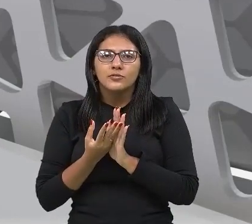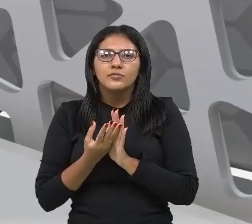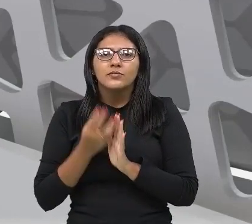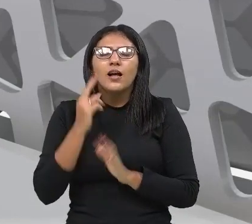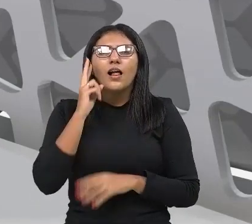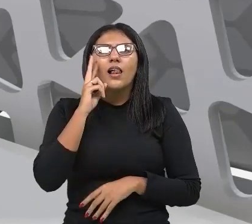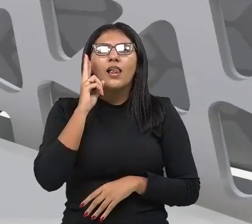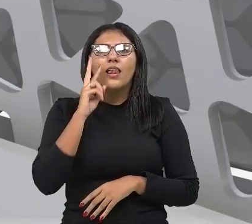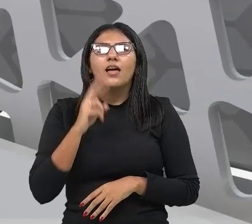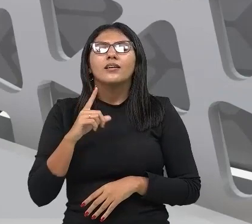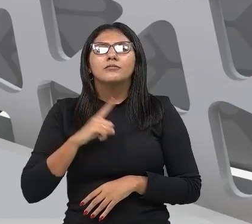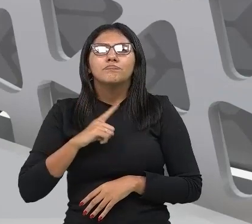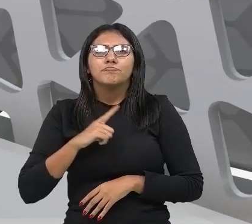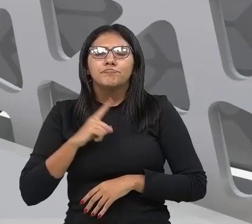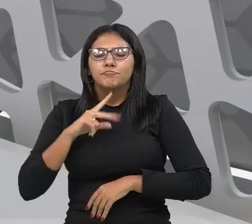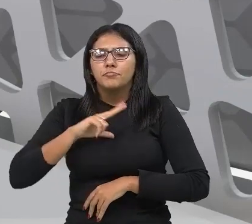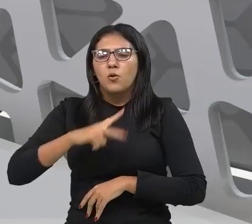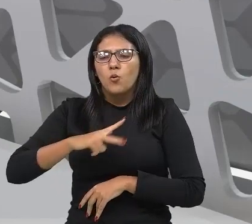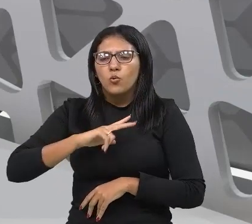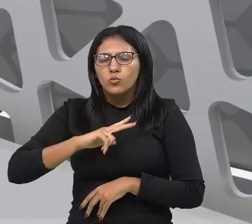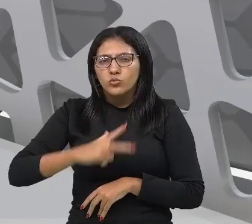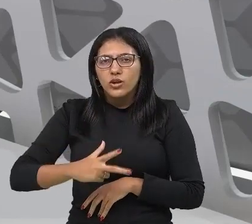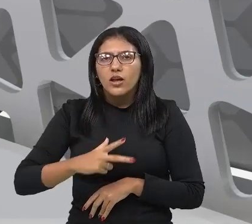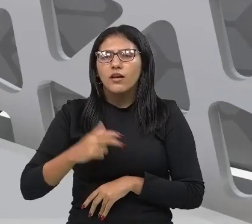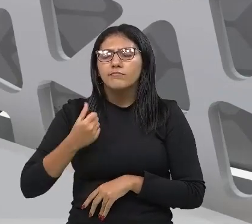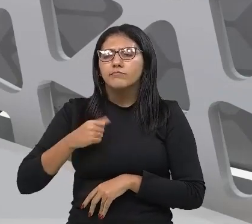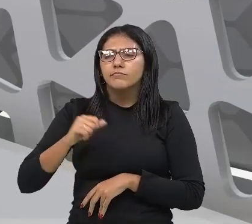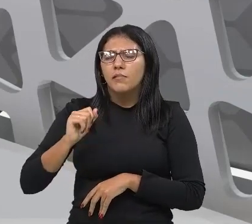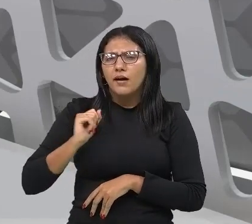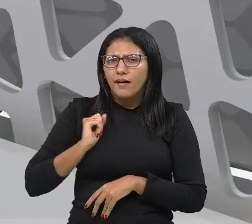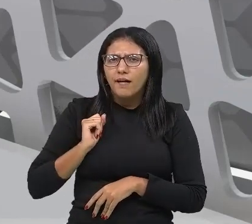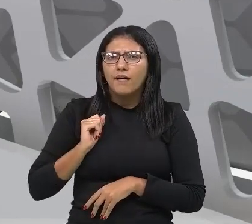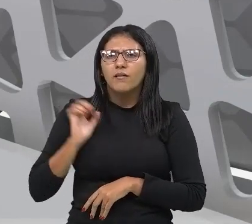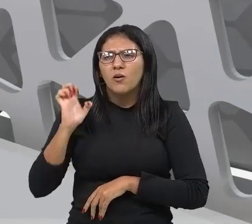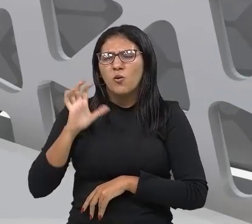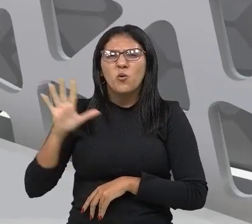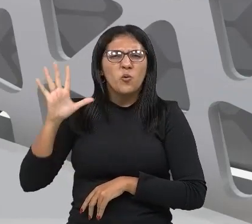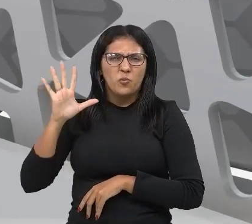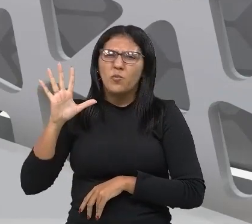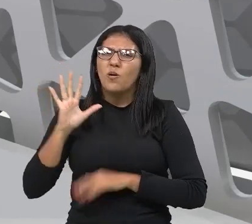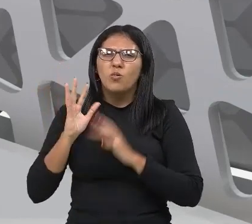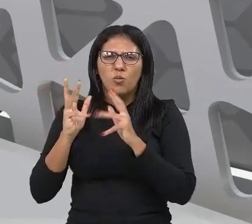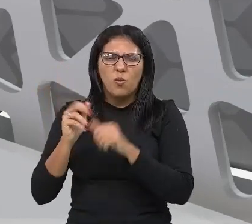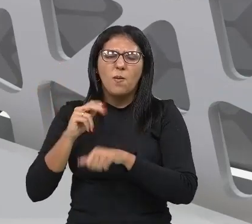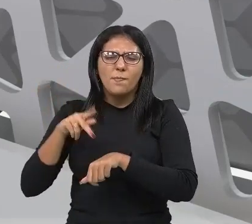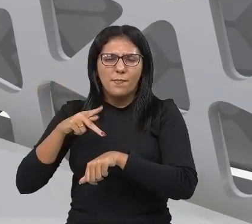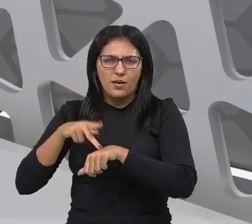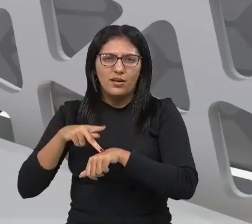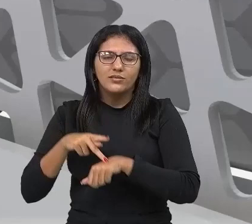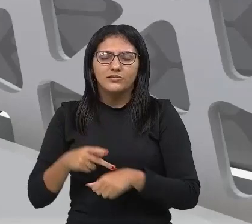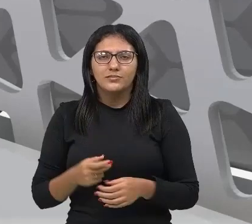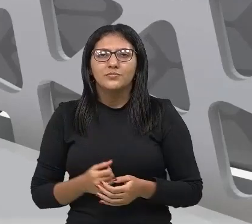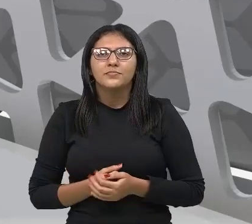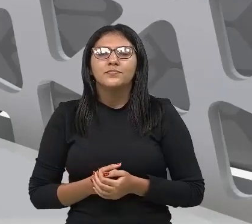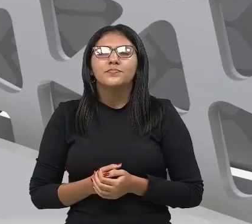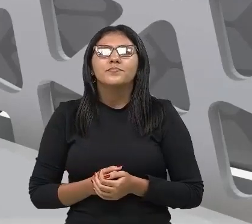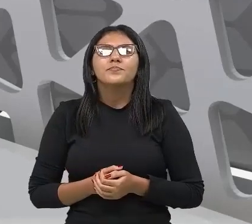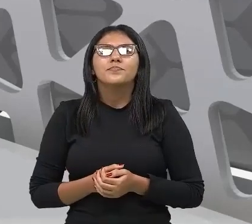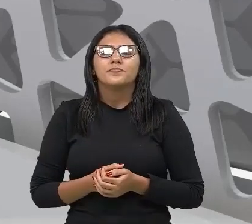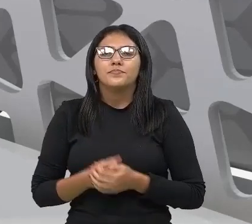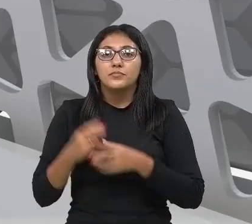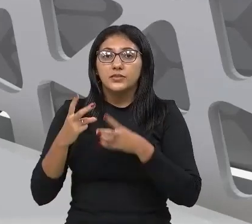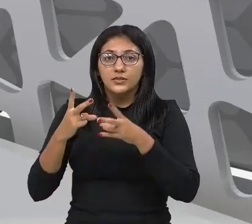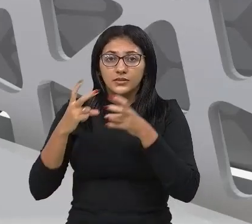veio os portugueses, vieram os espanhóis, vieram os europeus de um modo geral, né? A gente verifica que